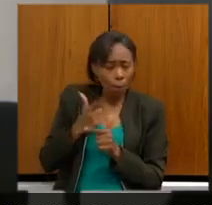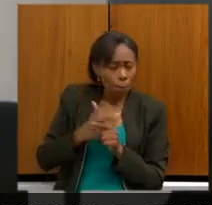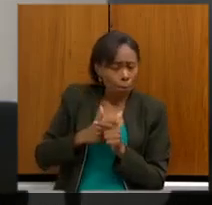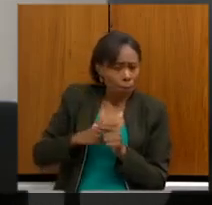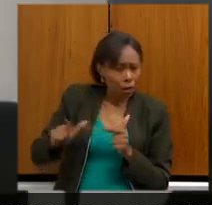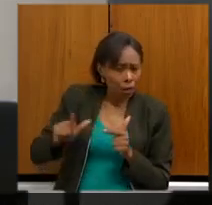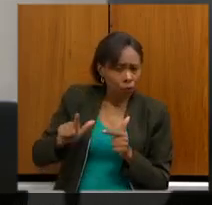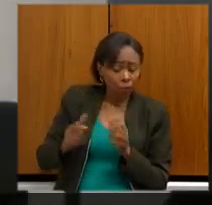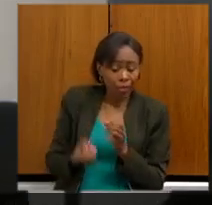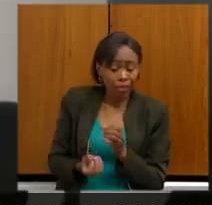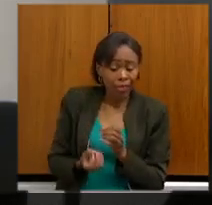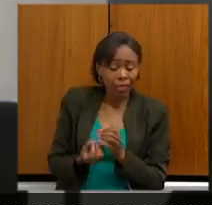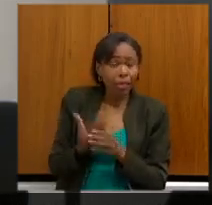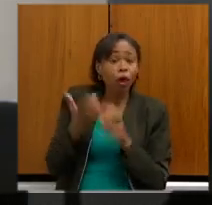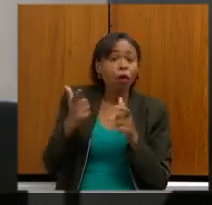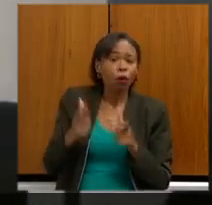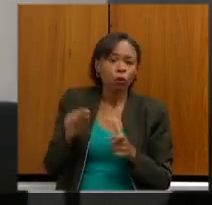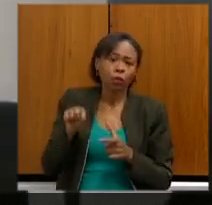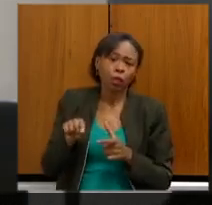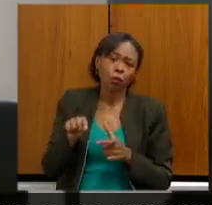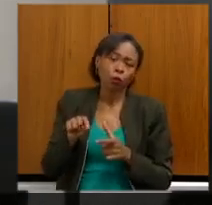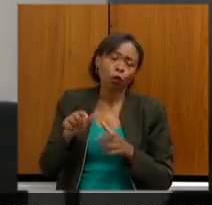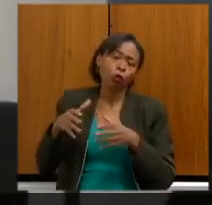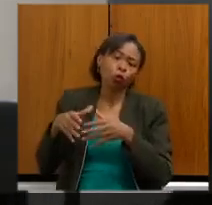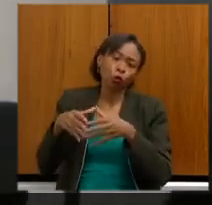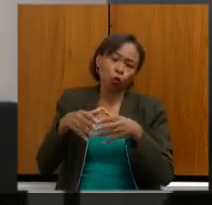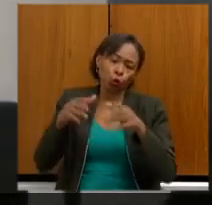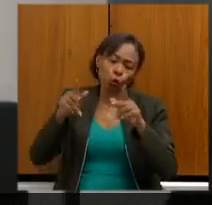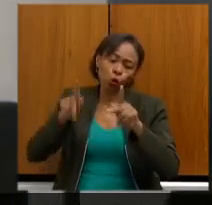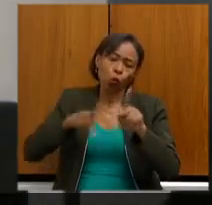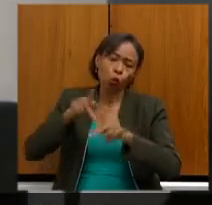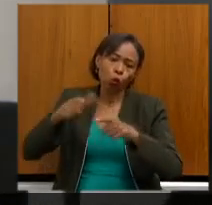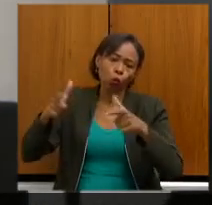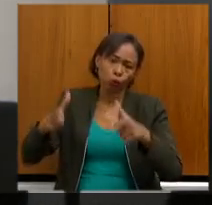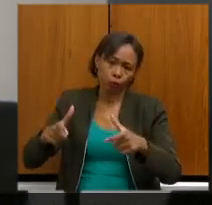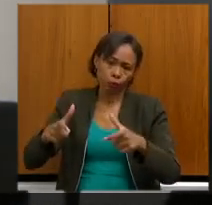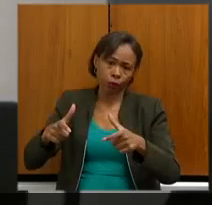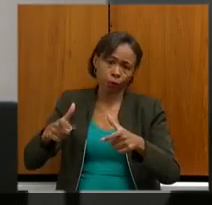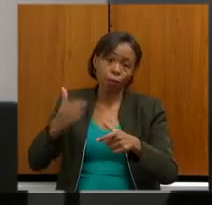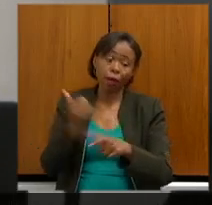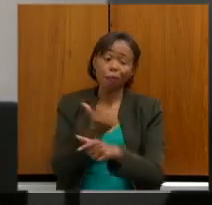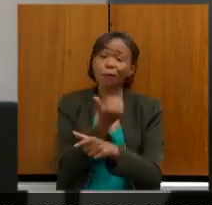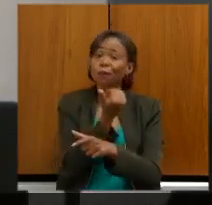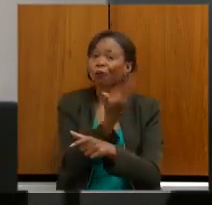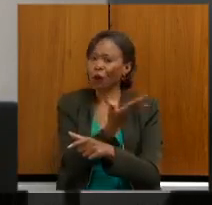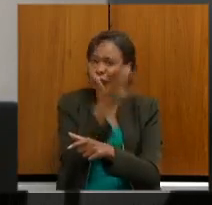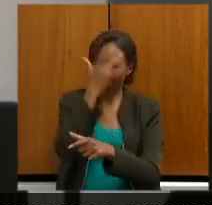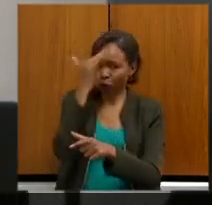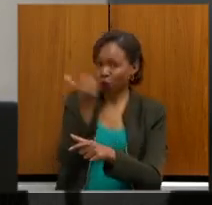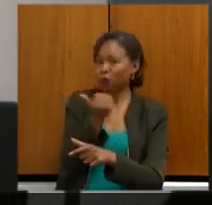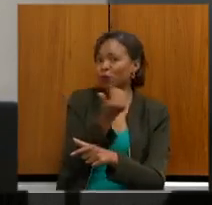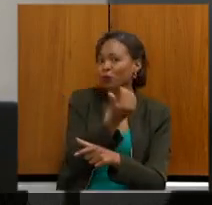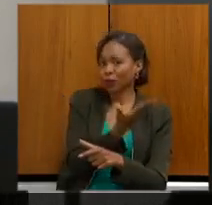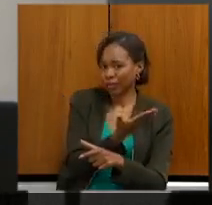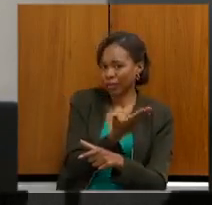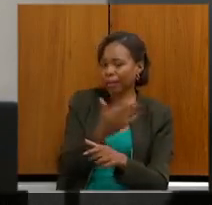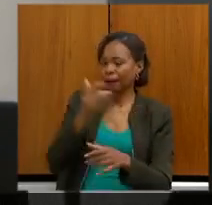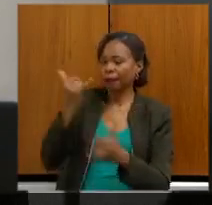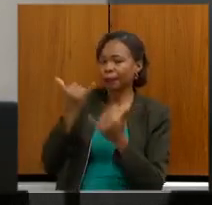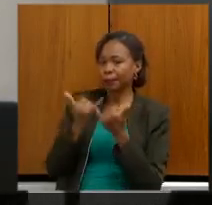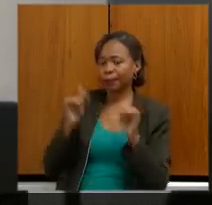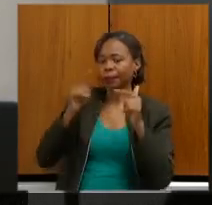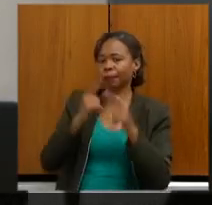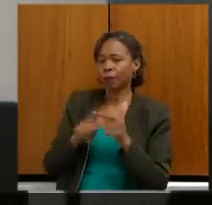provocados por sempre para o atores externos ao território mas na hora de dialogar